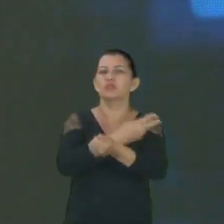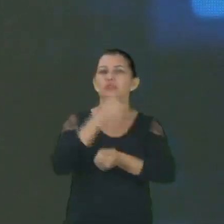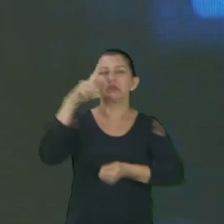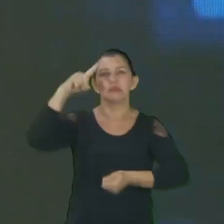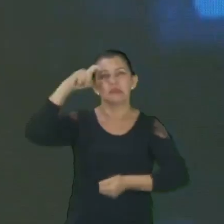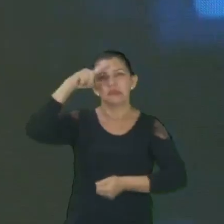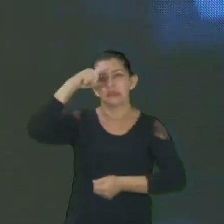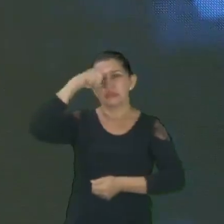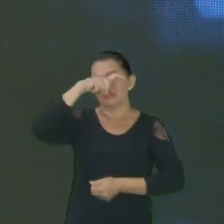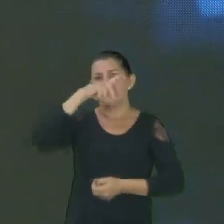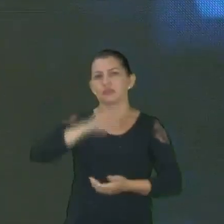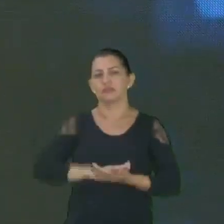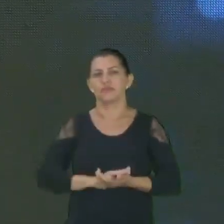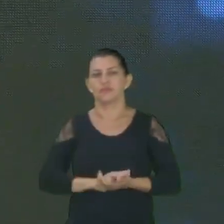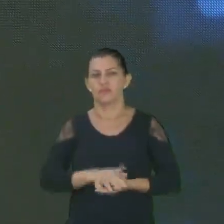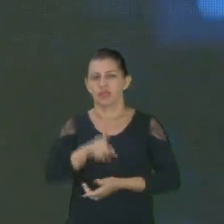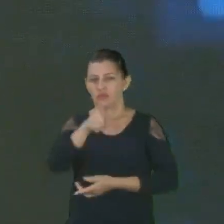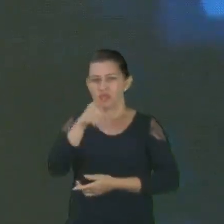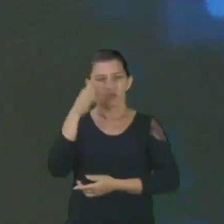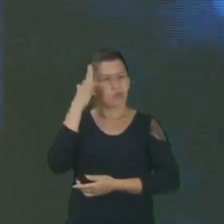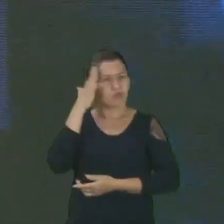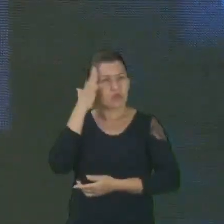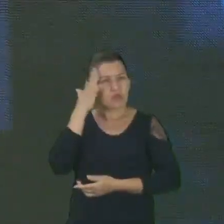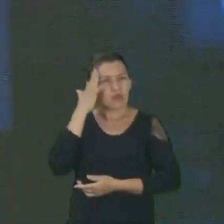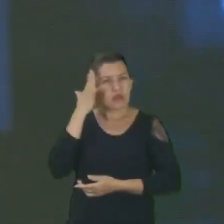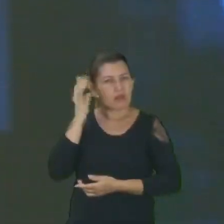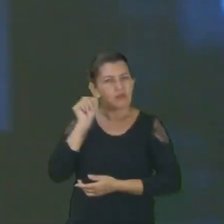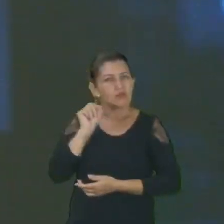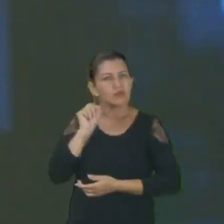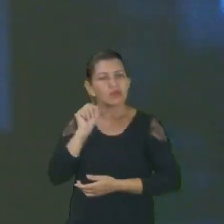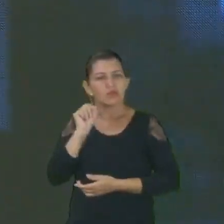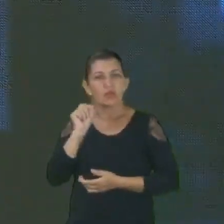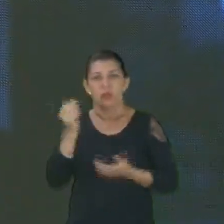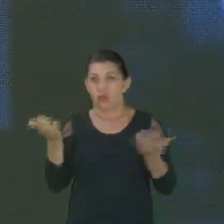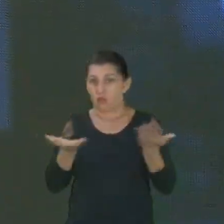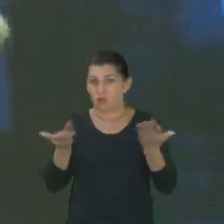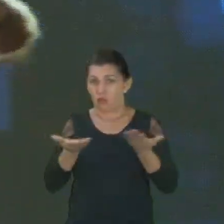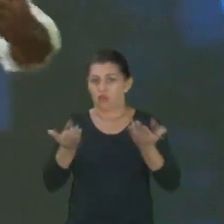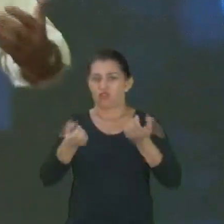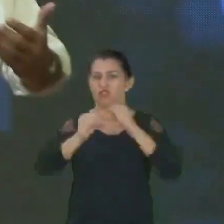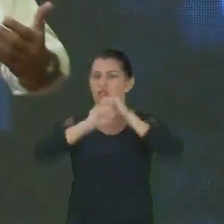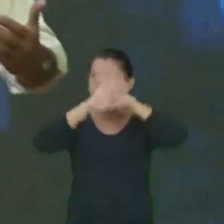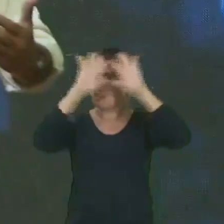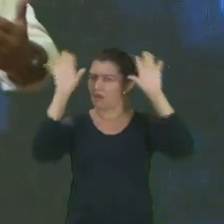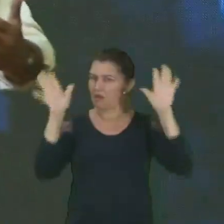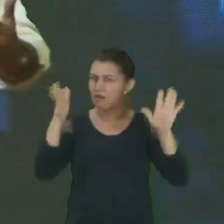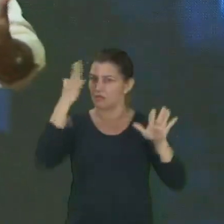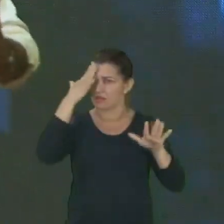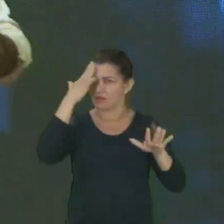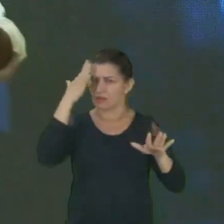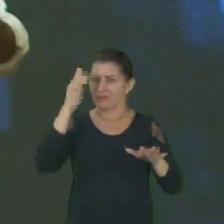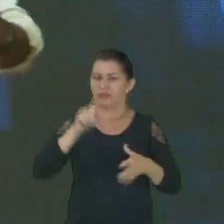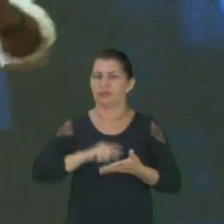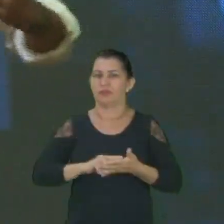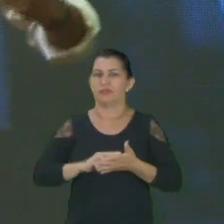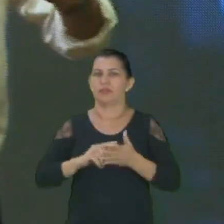Porque, se você não sabe, você vai ficar sabendo hoje que a igreja nasceu